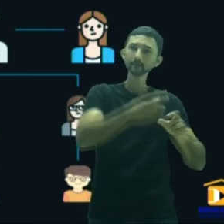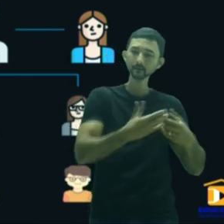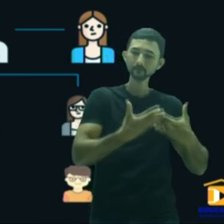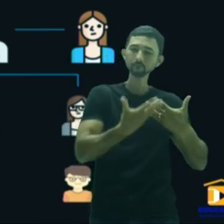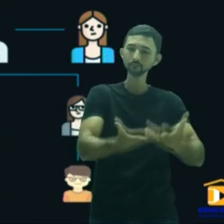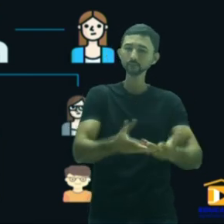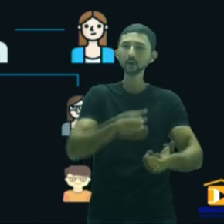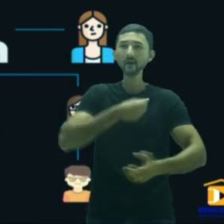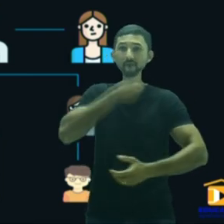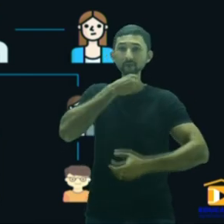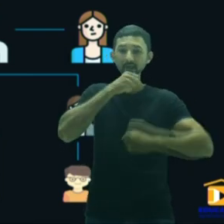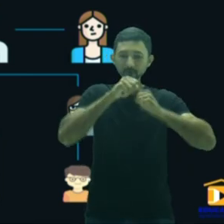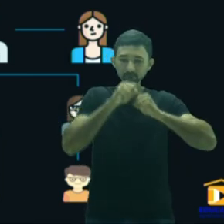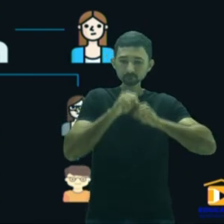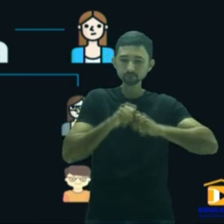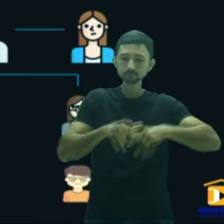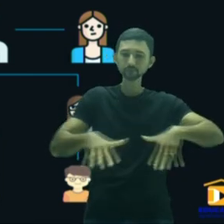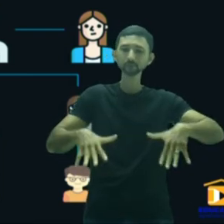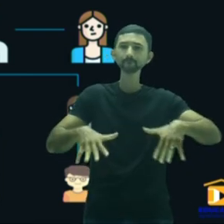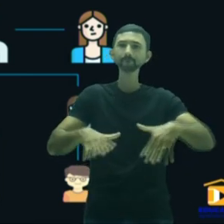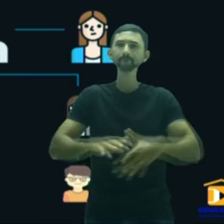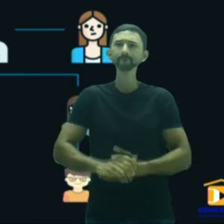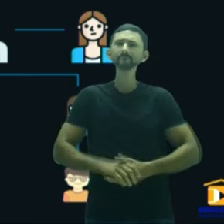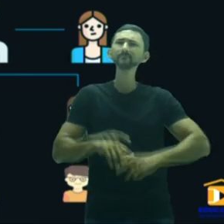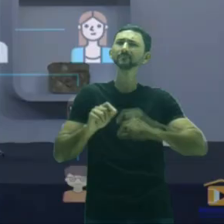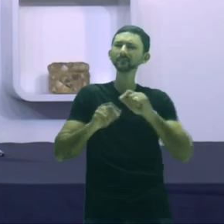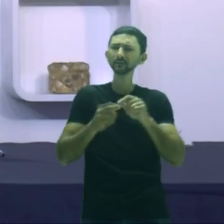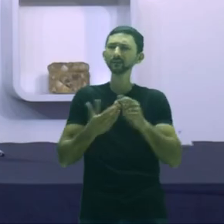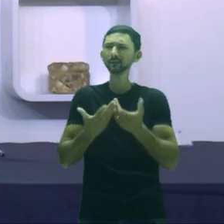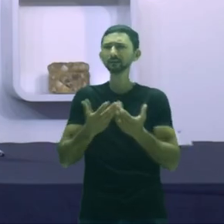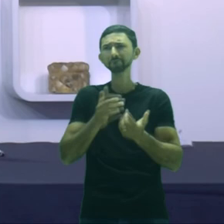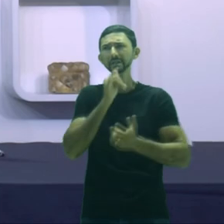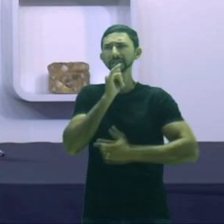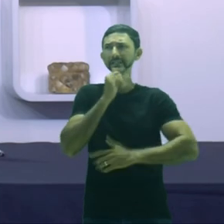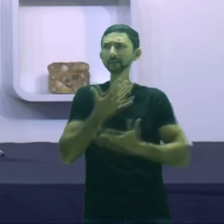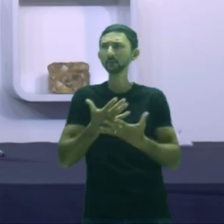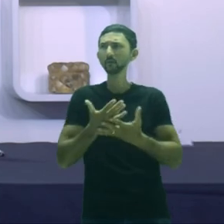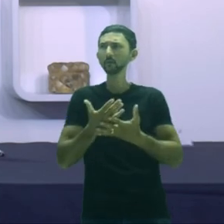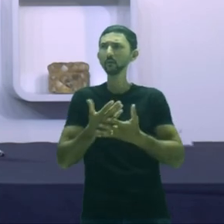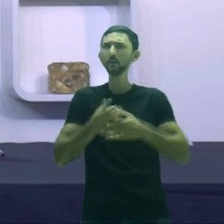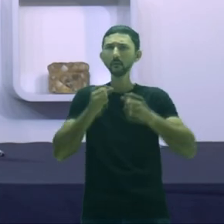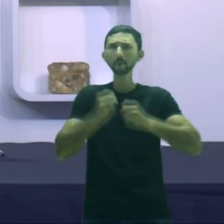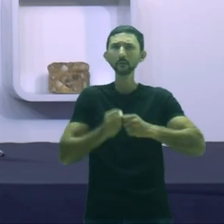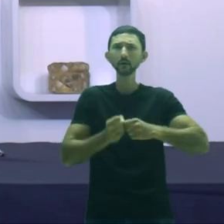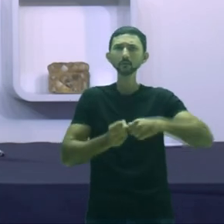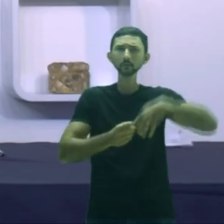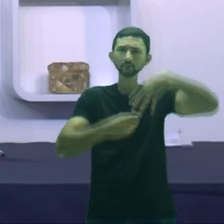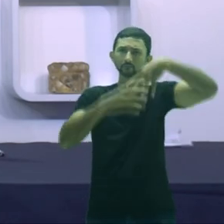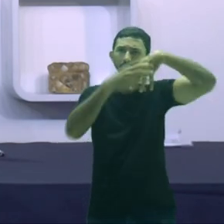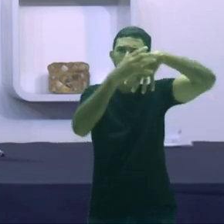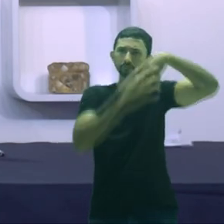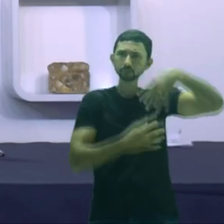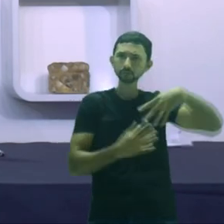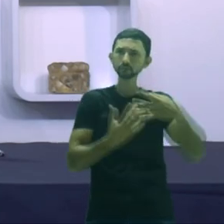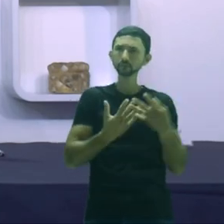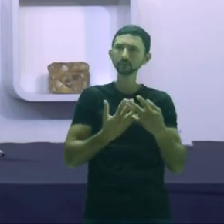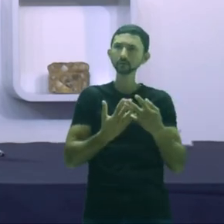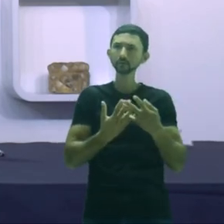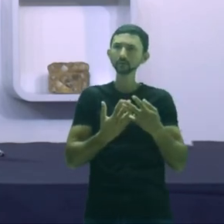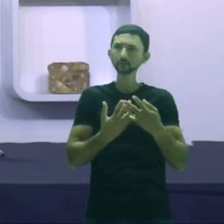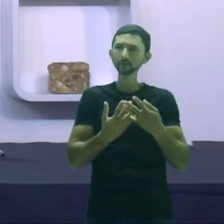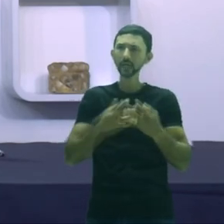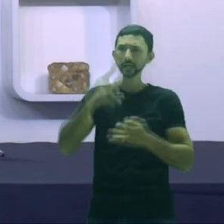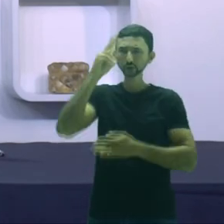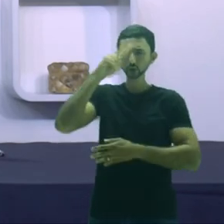netos. Aí você pode até se perguntar, Eduardo, então posso fazer uma árvore genealógica da minha família? Claro